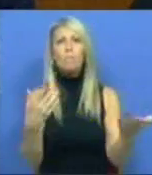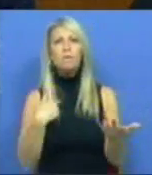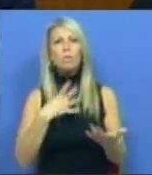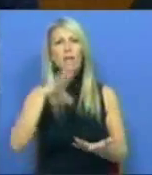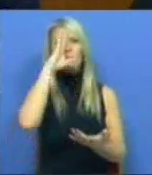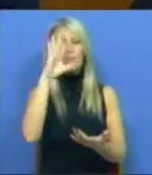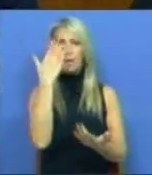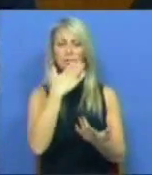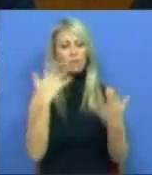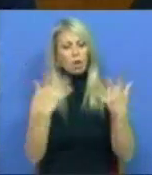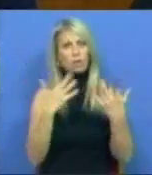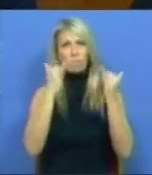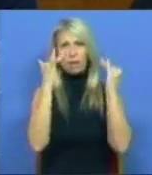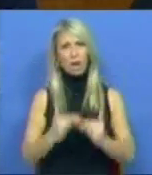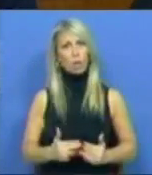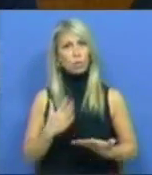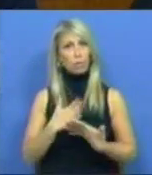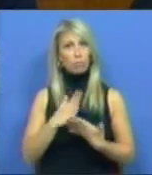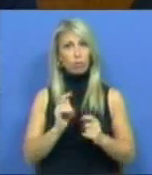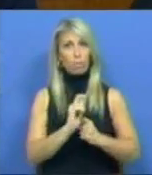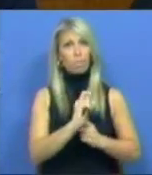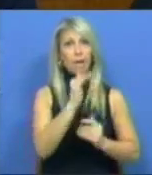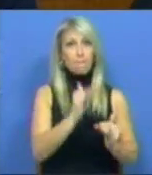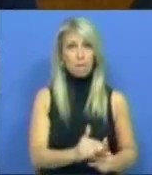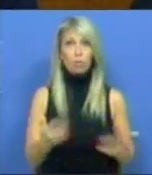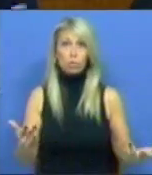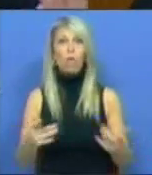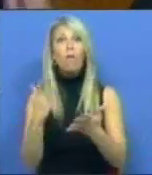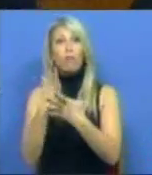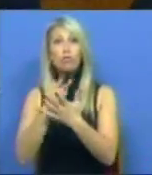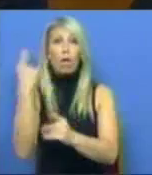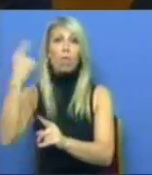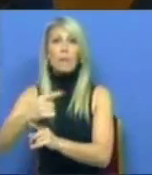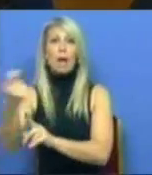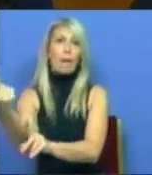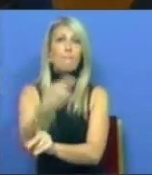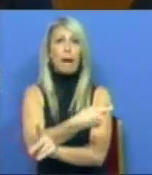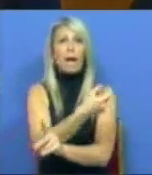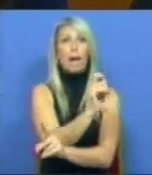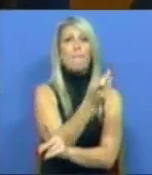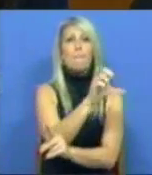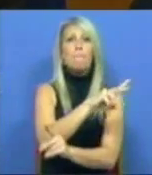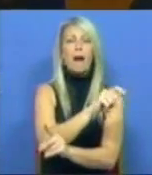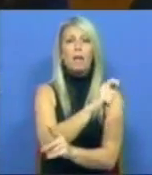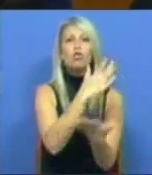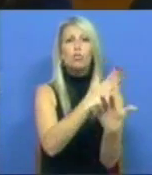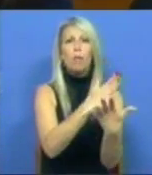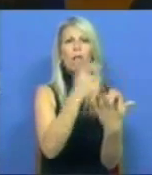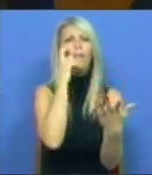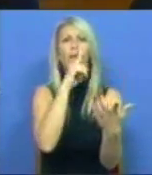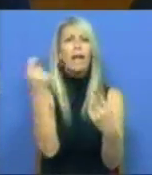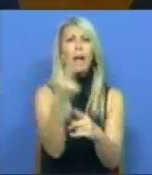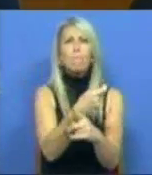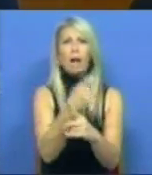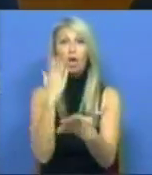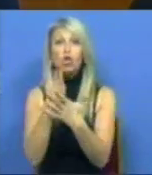das escolas e havendo uma intenção de que as escolas paguem renda a parque escolar, quem é que paga a parque escolar? São as escolas diretamente?